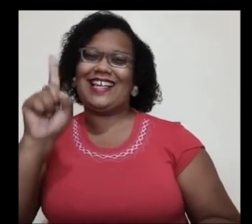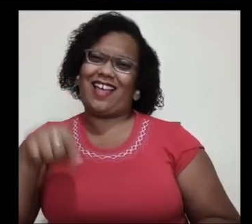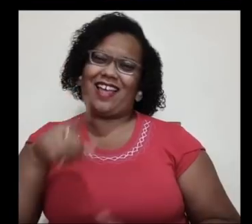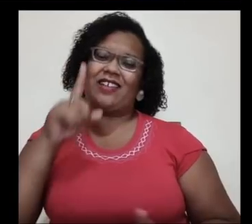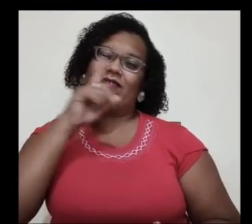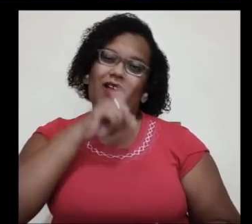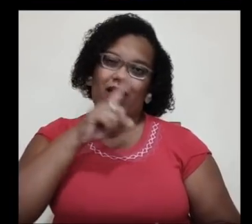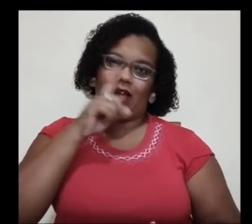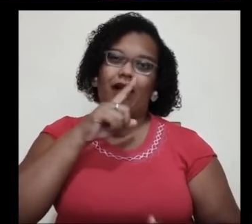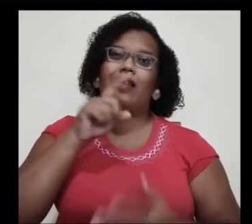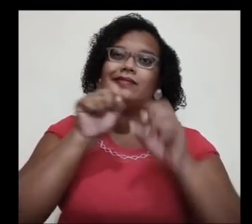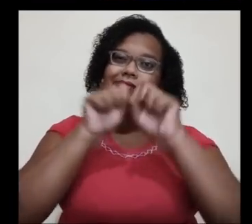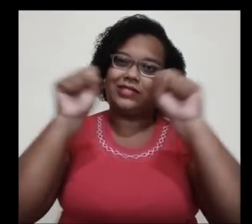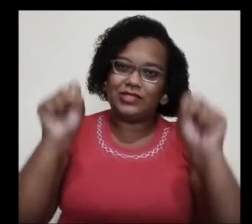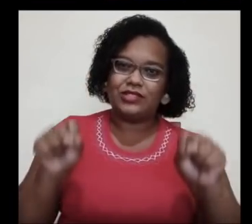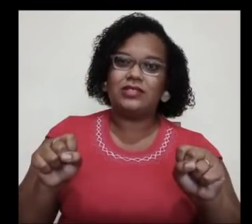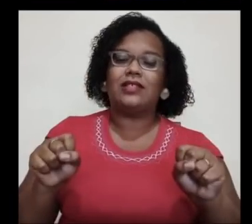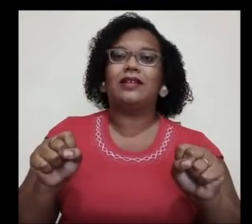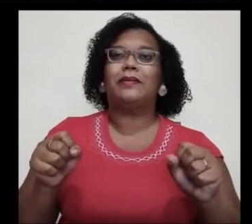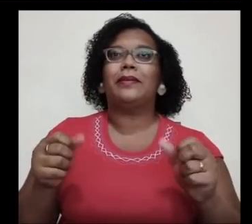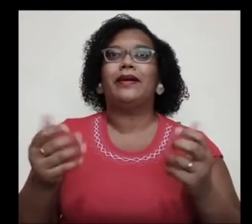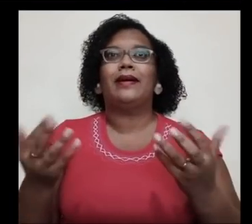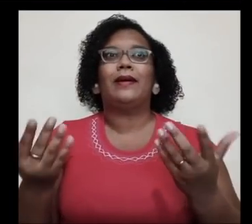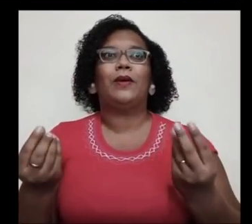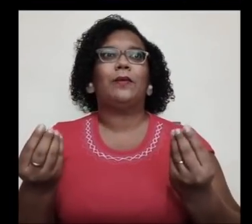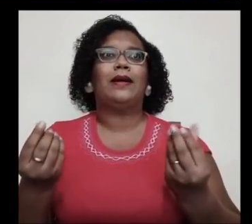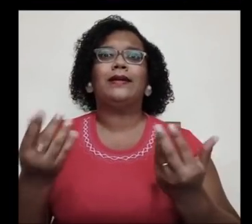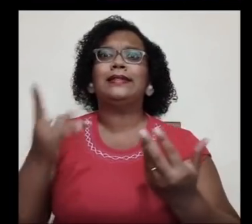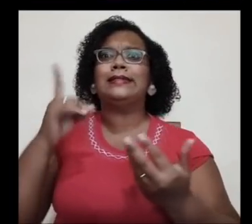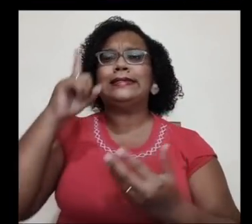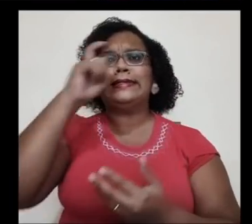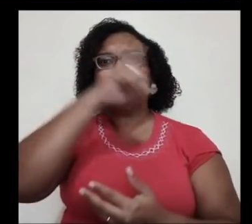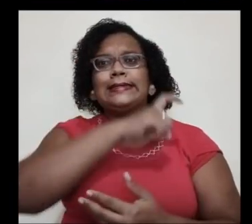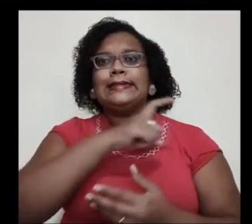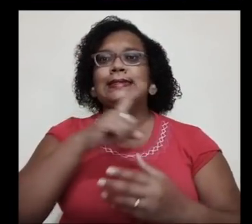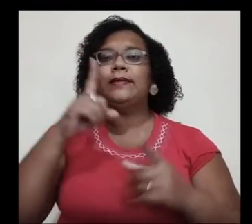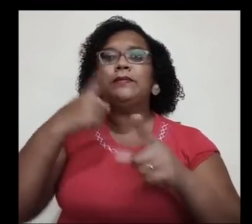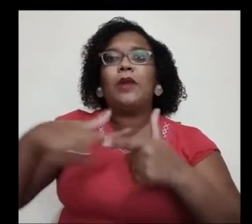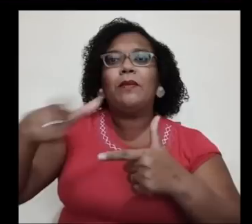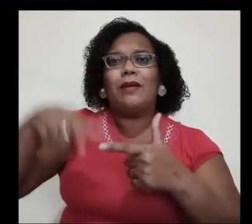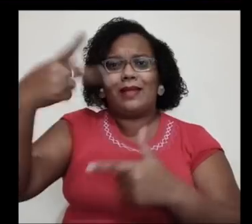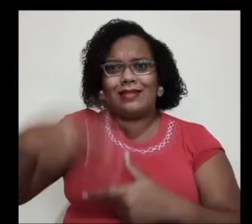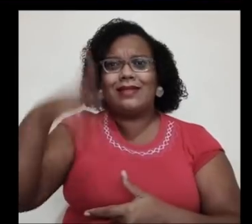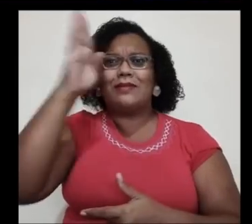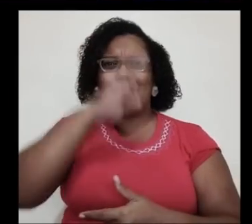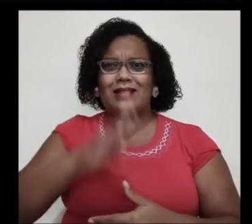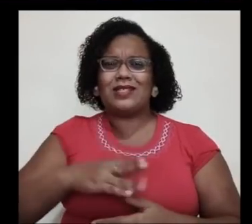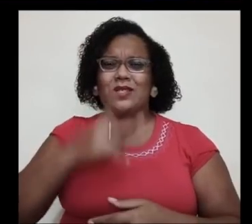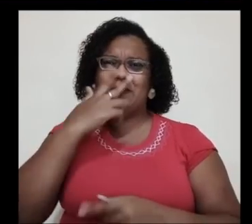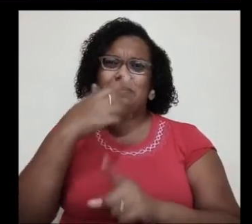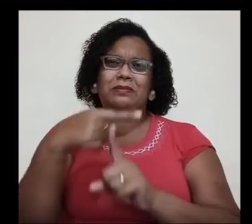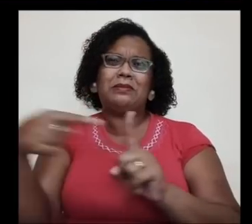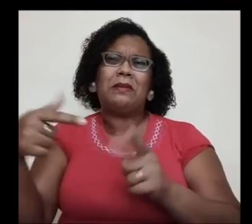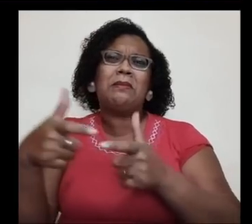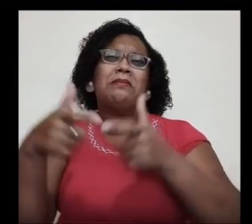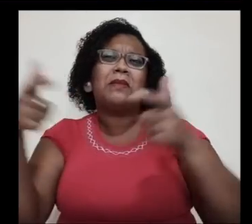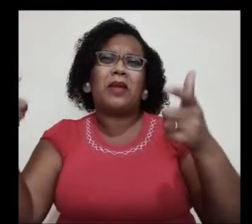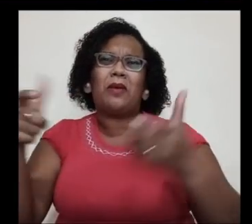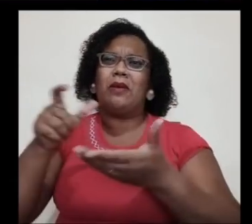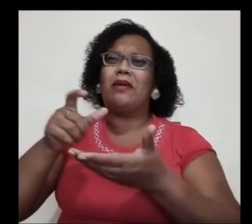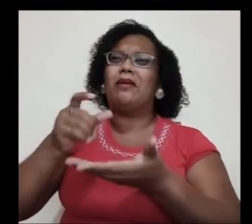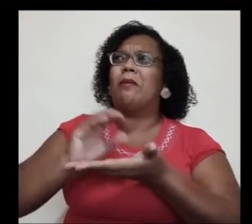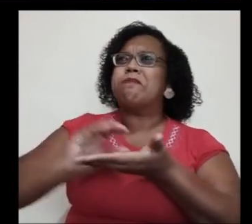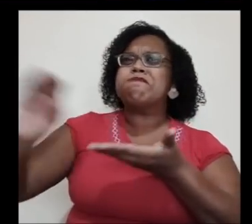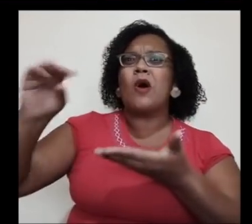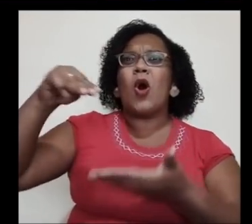Brasil, que depende grande parte de sua exportação de commodities, mas mesmo assim elas guardam em si mesmo valores agregados provenientes